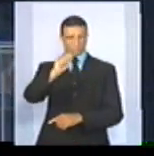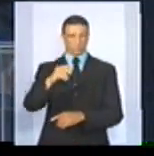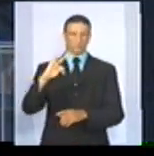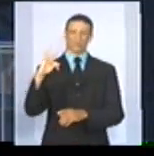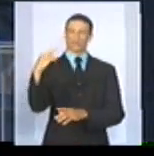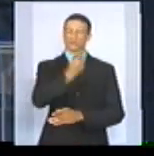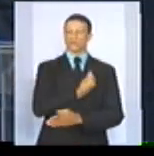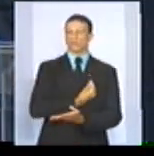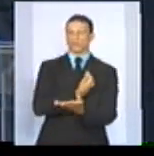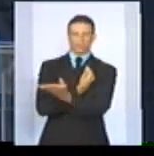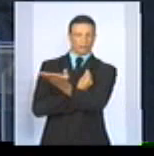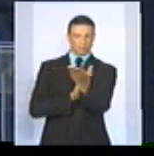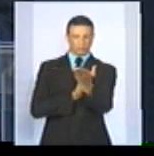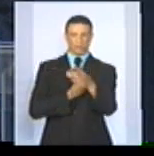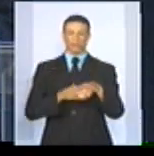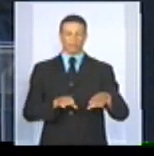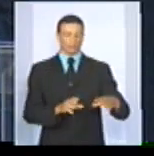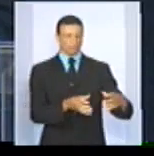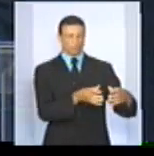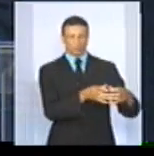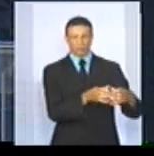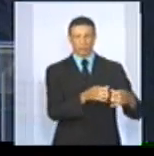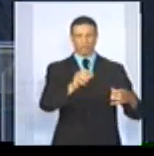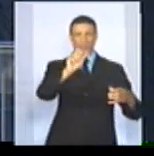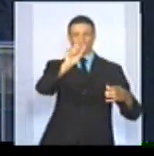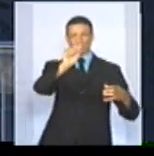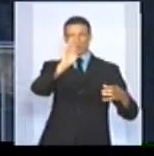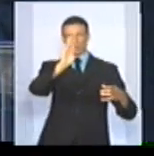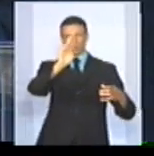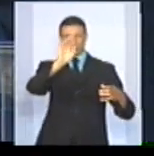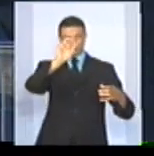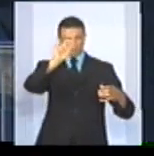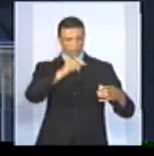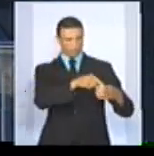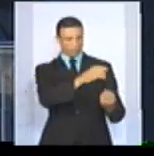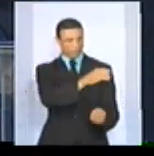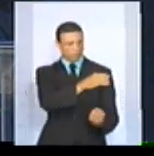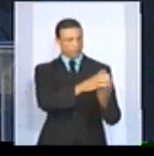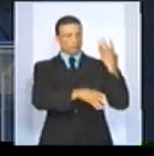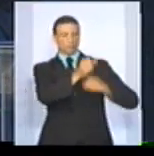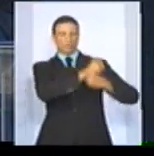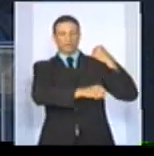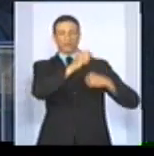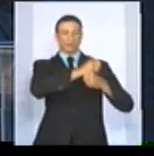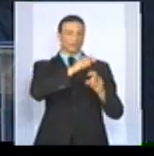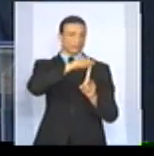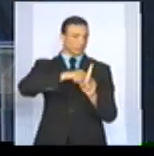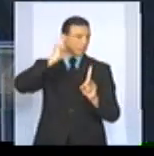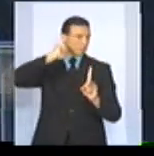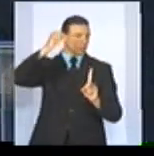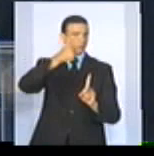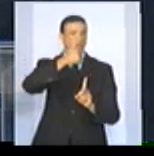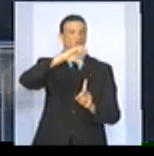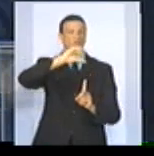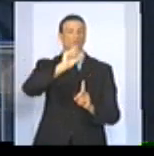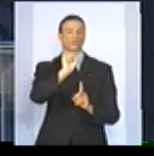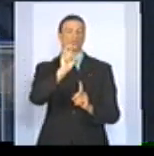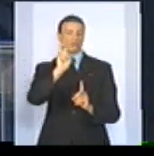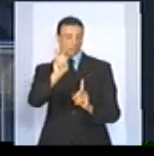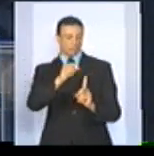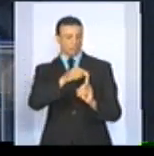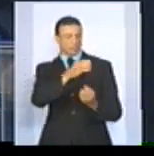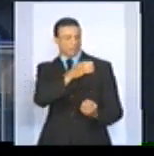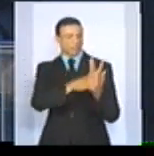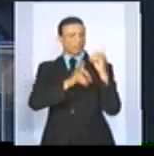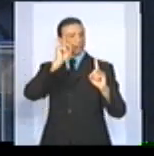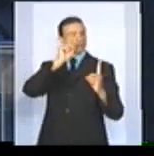A ABRACE, a Associação Brasileira de Cineastas, foi fundada em abril de 1975, criada com o objetivo de divulgar